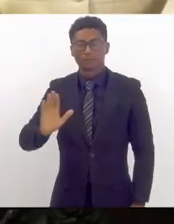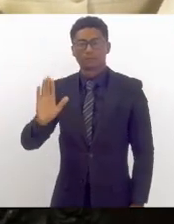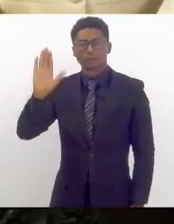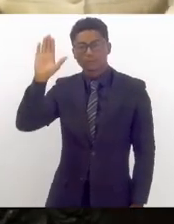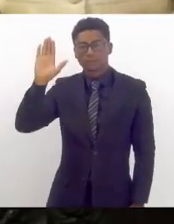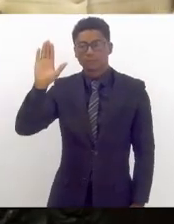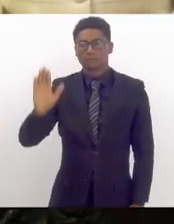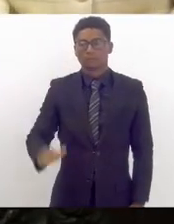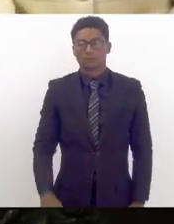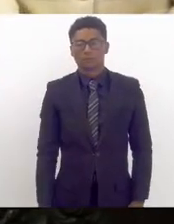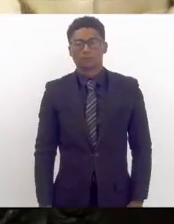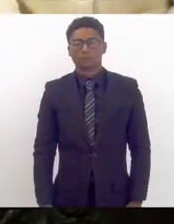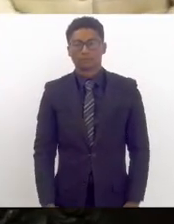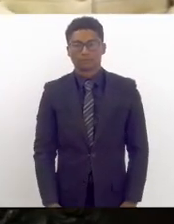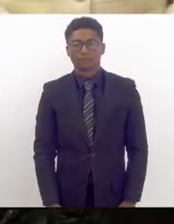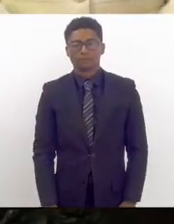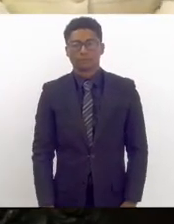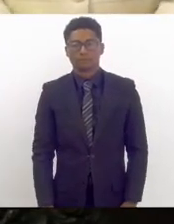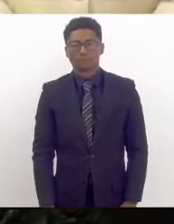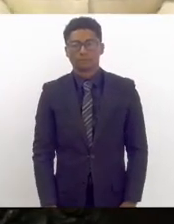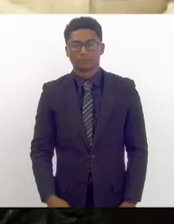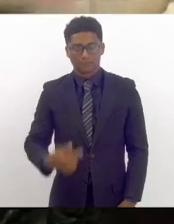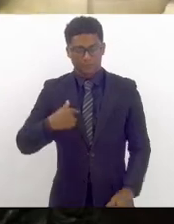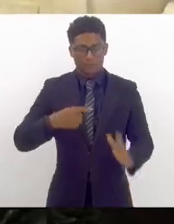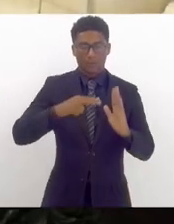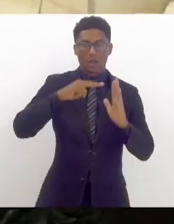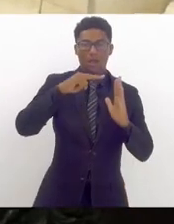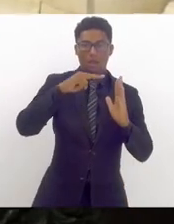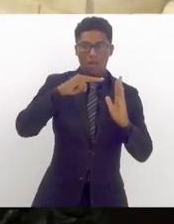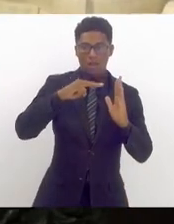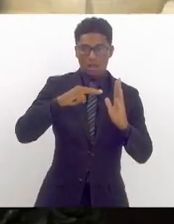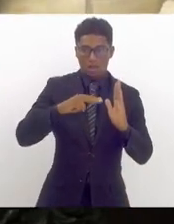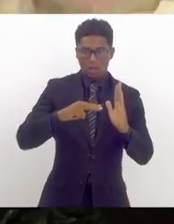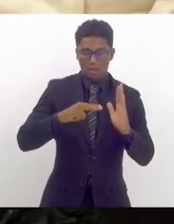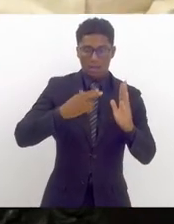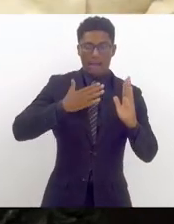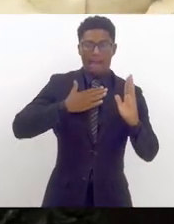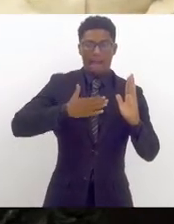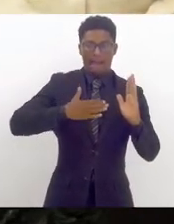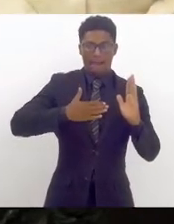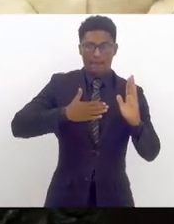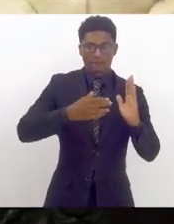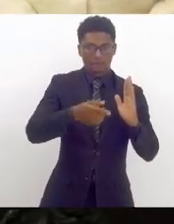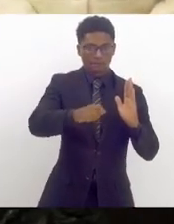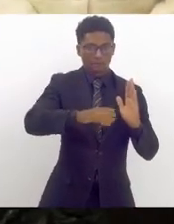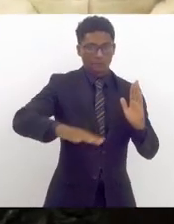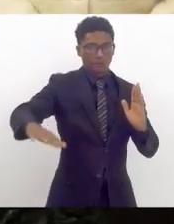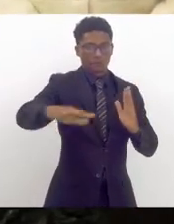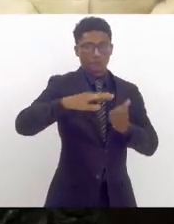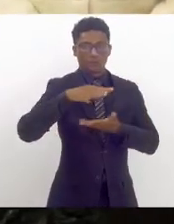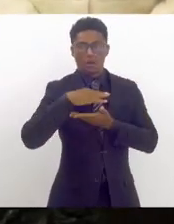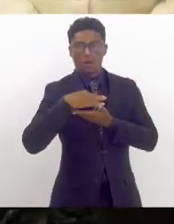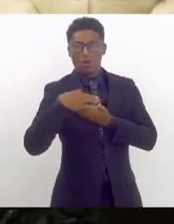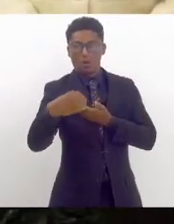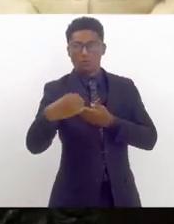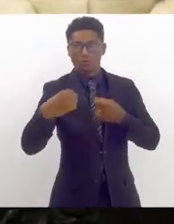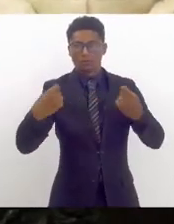de posse. Procederei à leitura de forma pausada e todos devem repetir o que foi